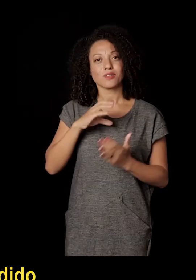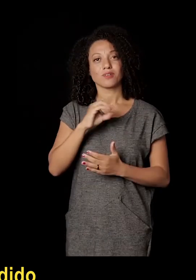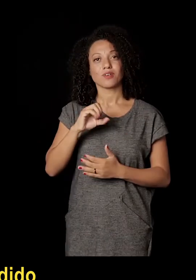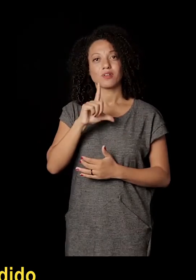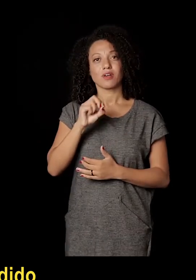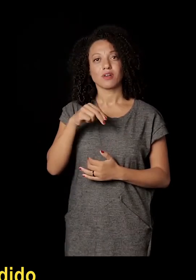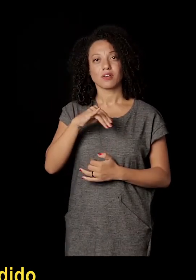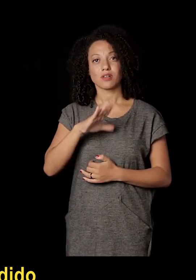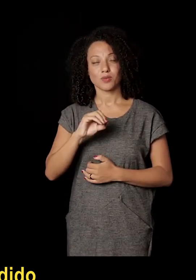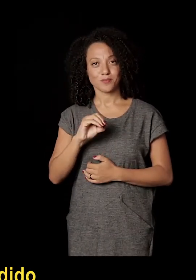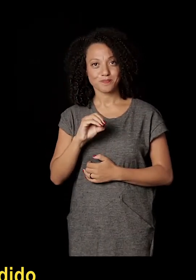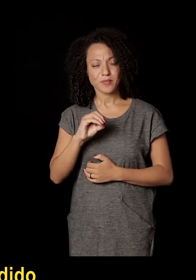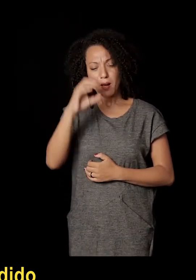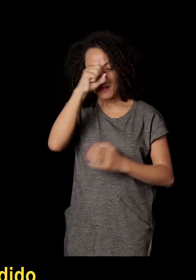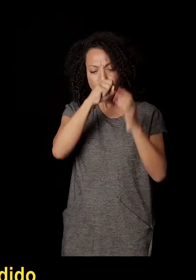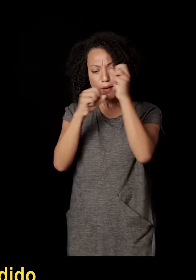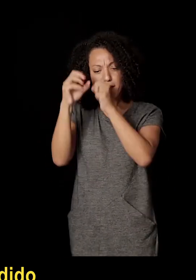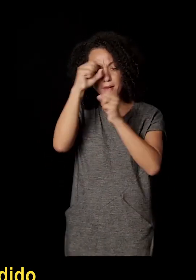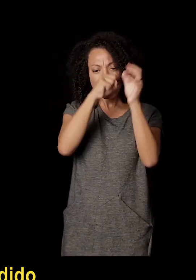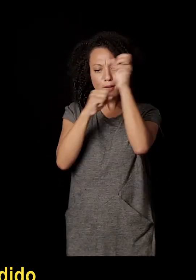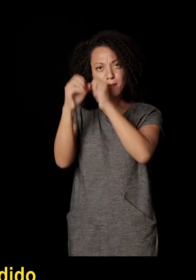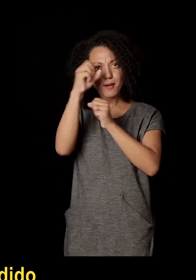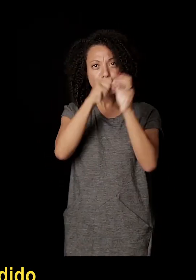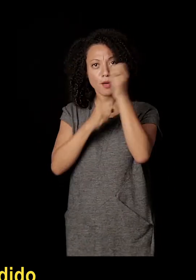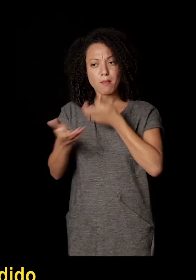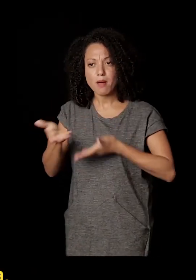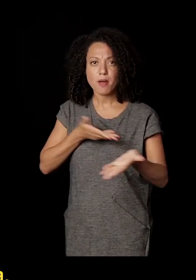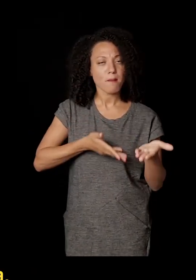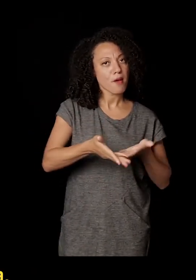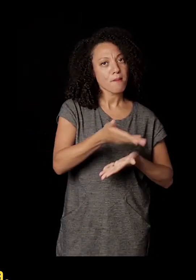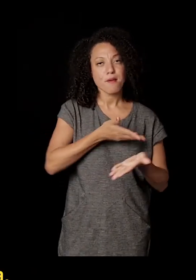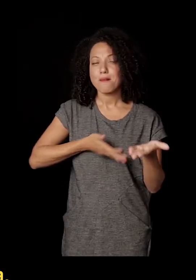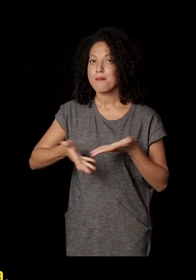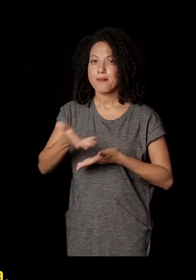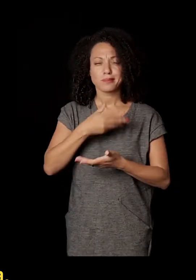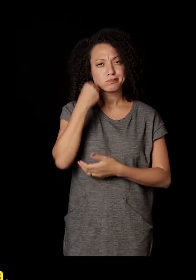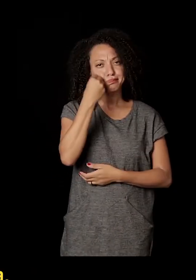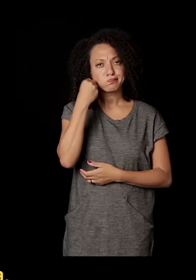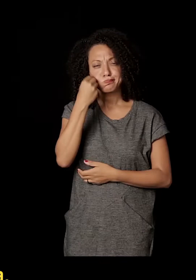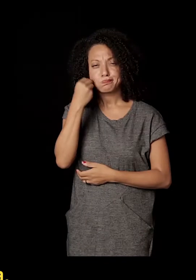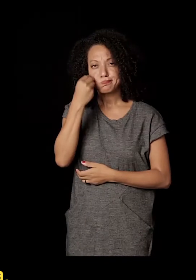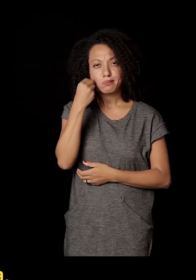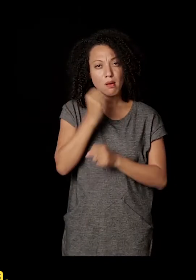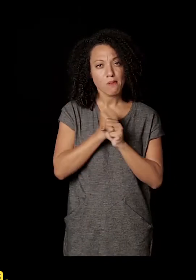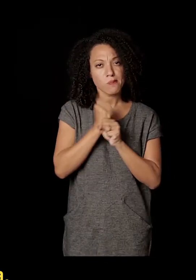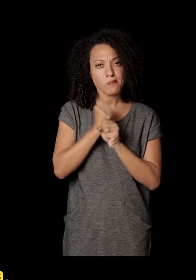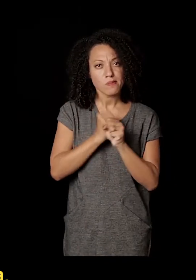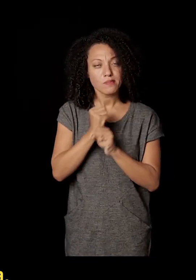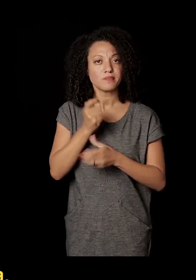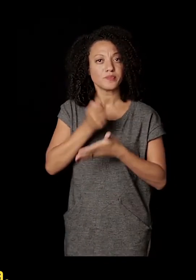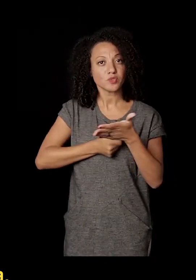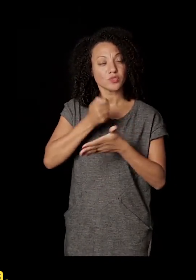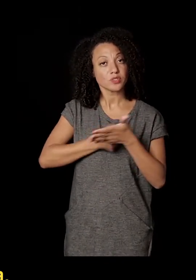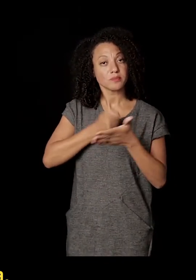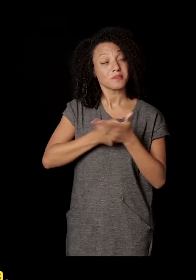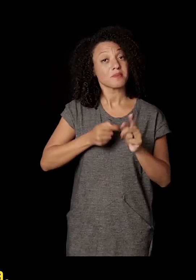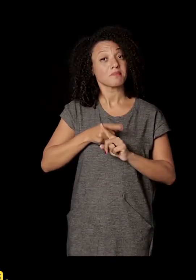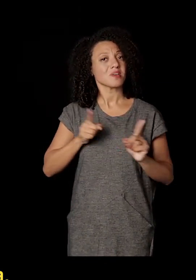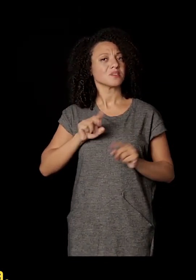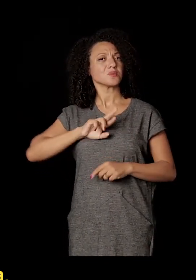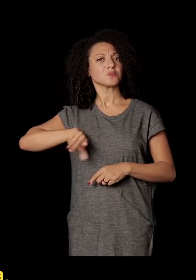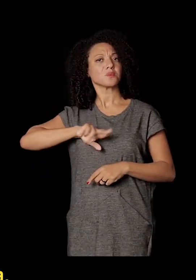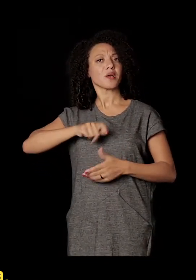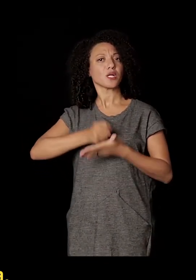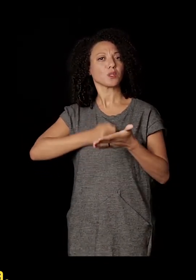o resto foi aprendido na experiência, na troca, com tantos anos de luta. Mas não